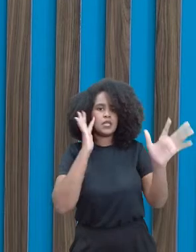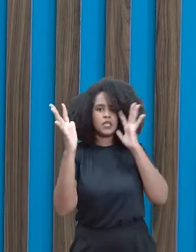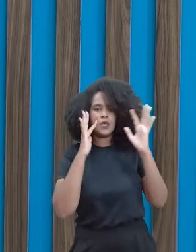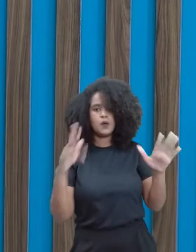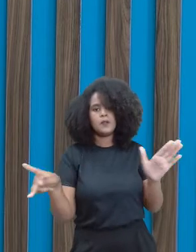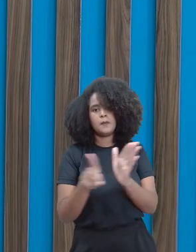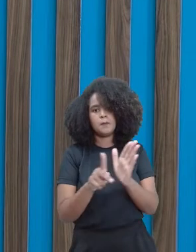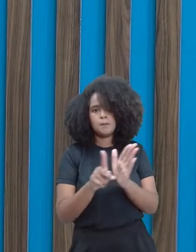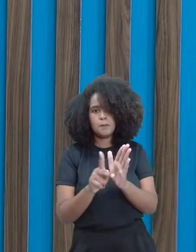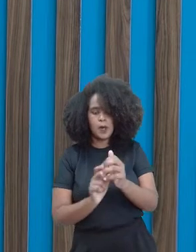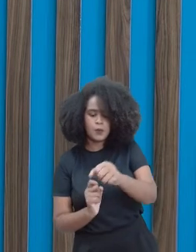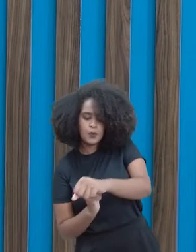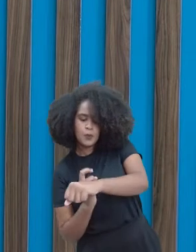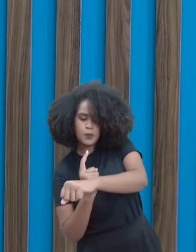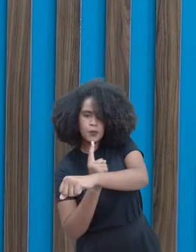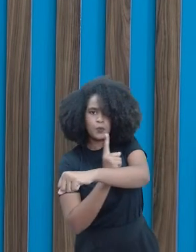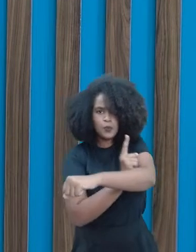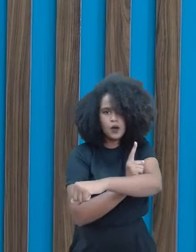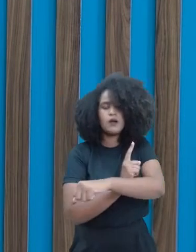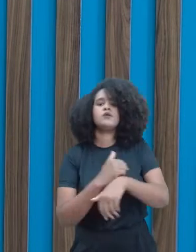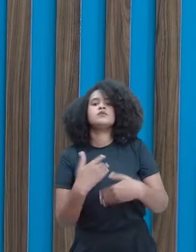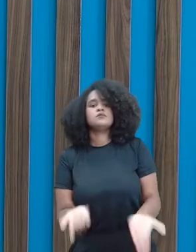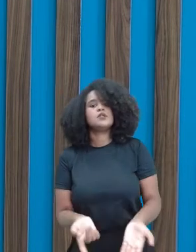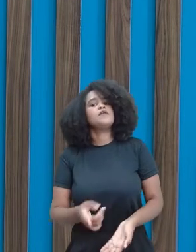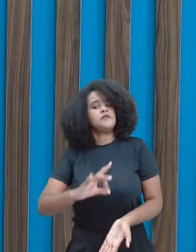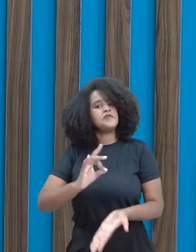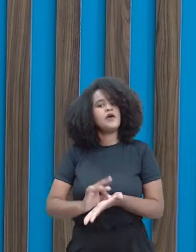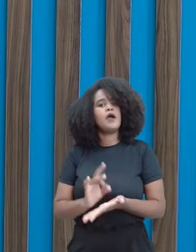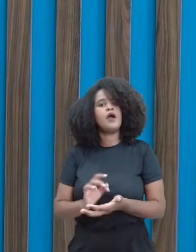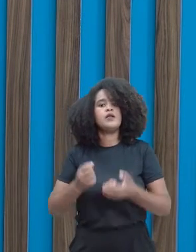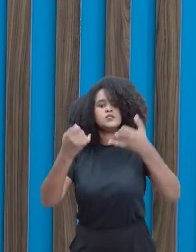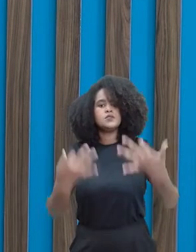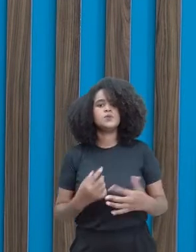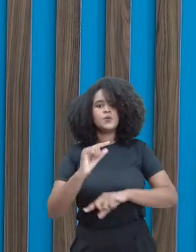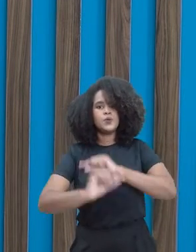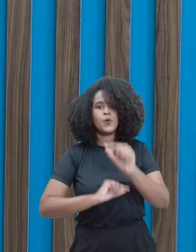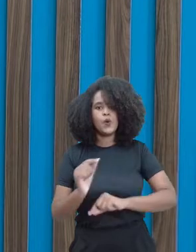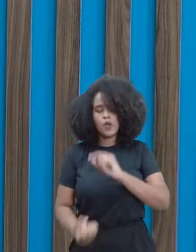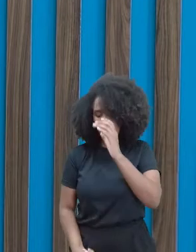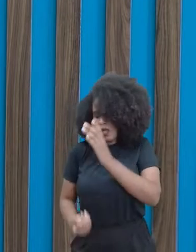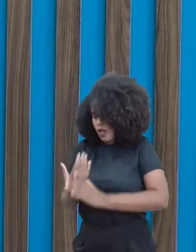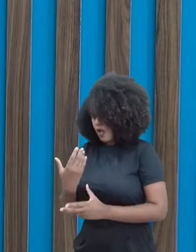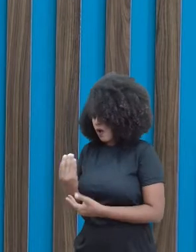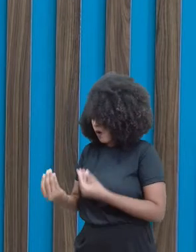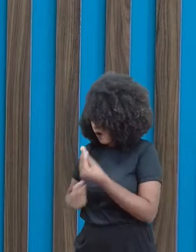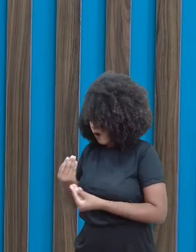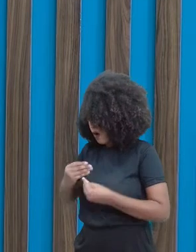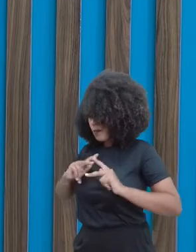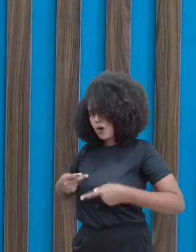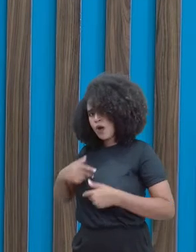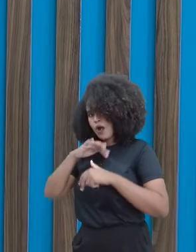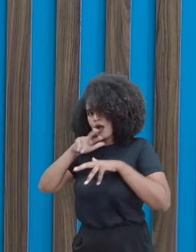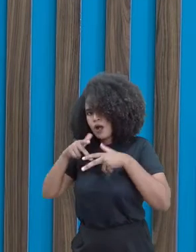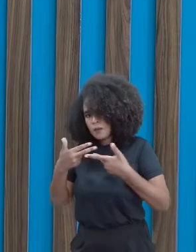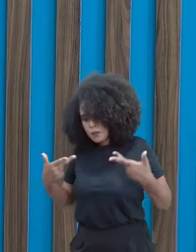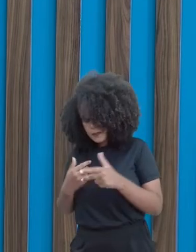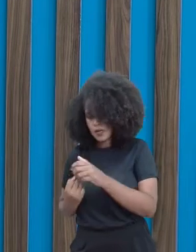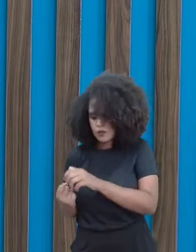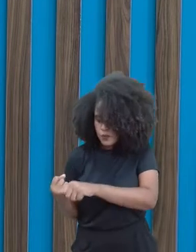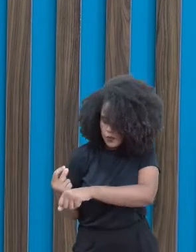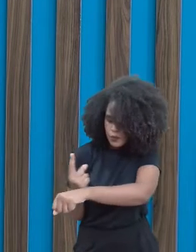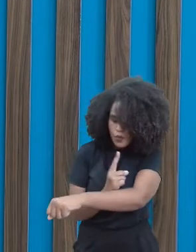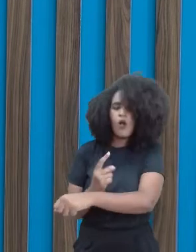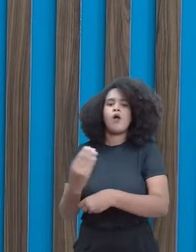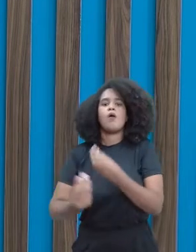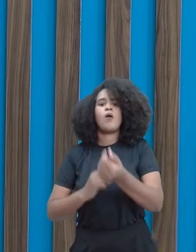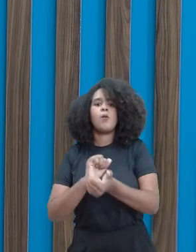das espécies, né? Essa teoria da evolução realmente explica toda a origem das espécies, toda a evolução que aconteceu, como eles